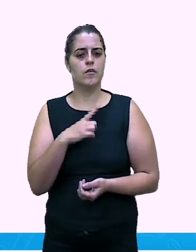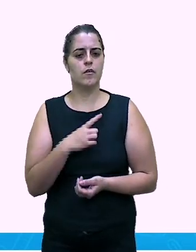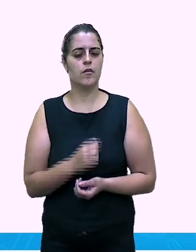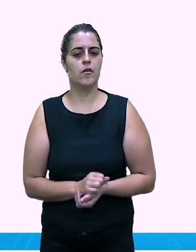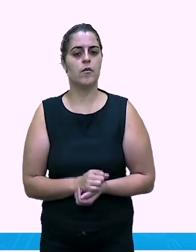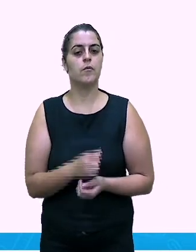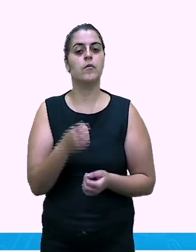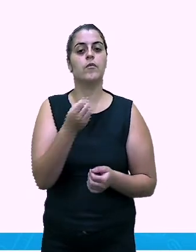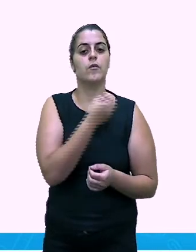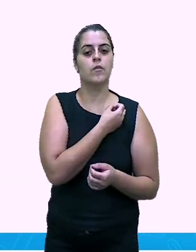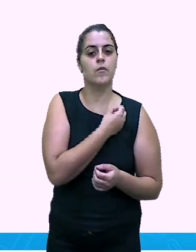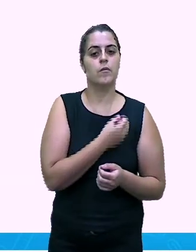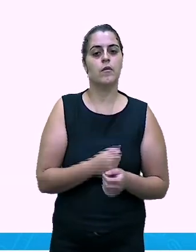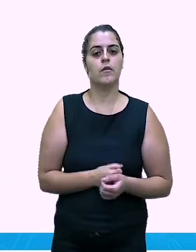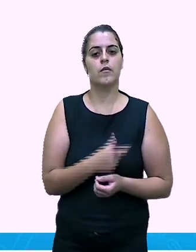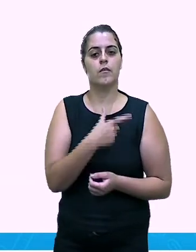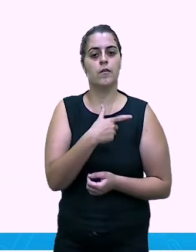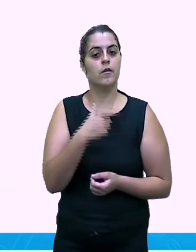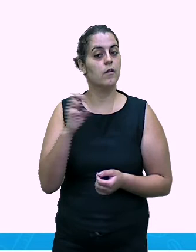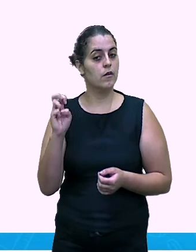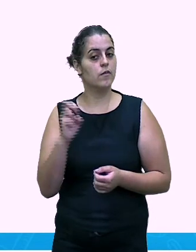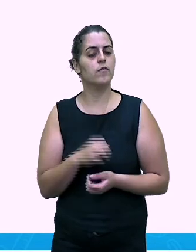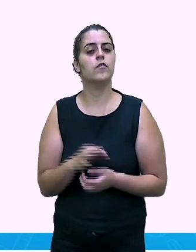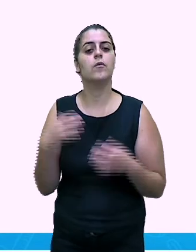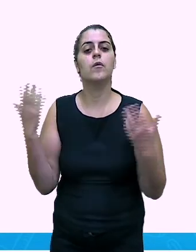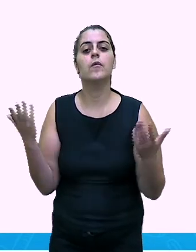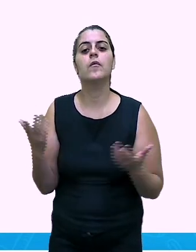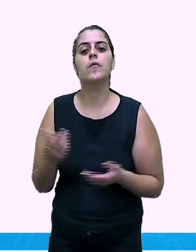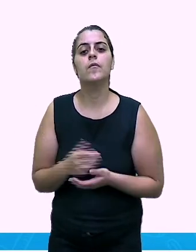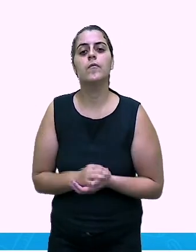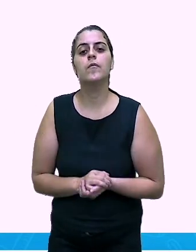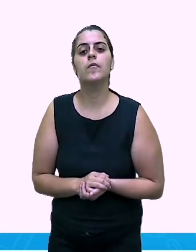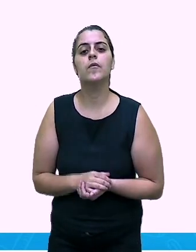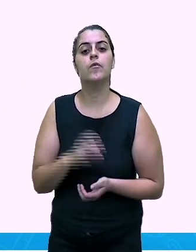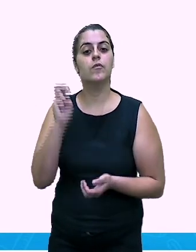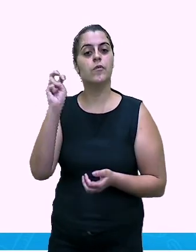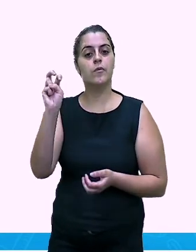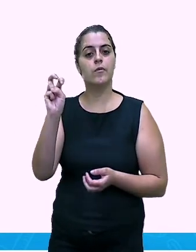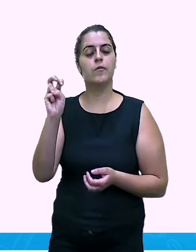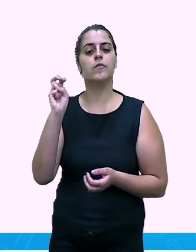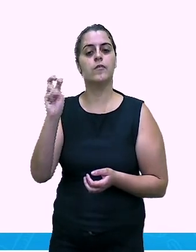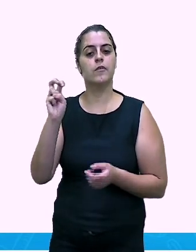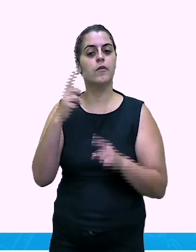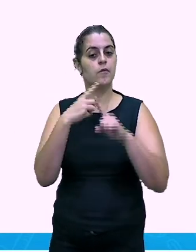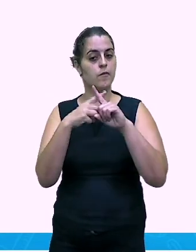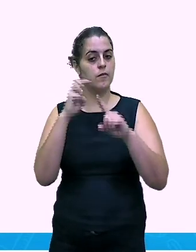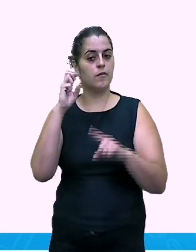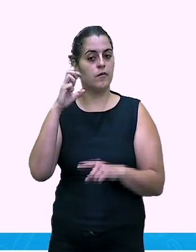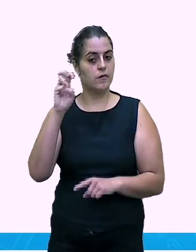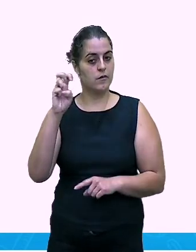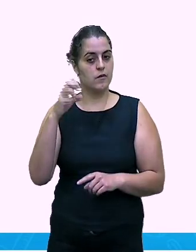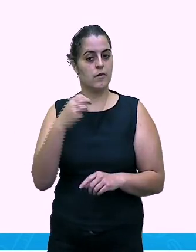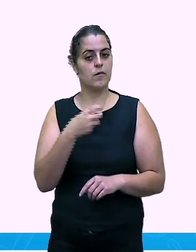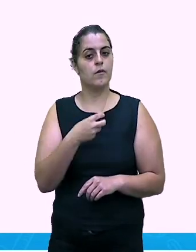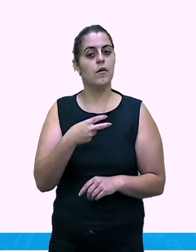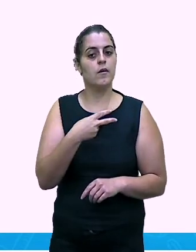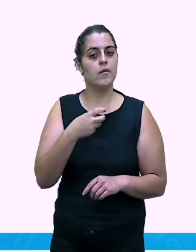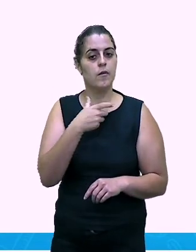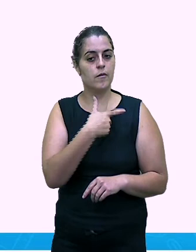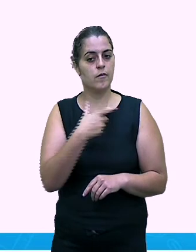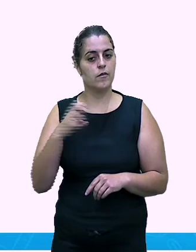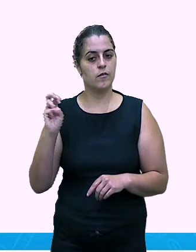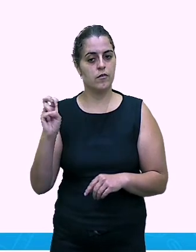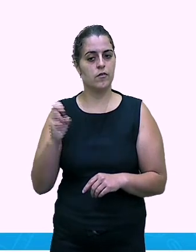ao multiplicar por 5, que dá 25, que é o próprio número 5. 5 vezes 5,